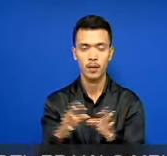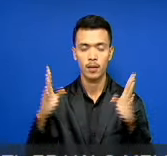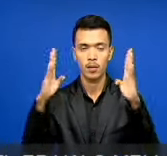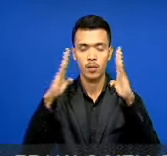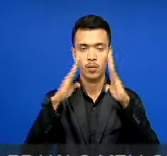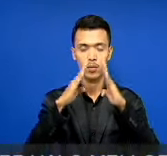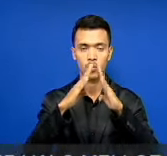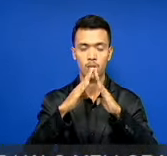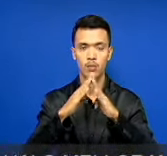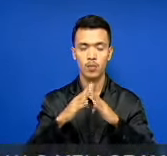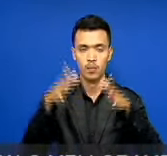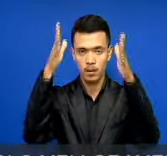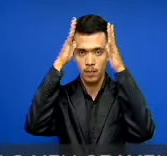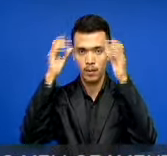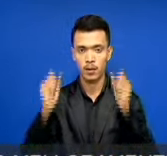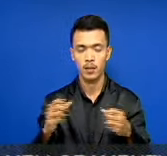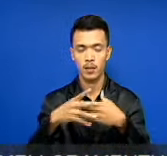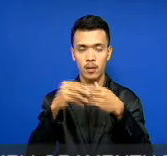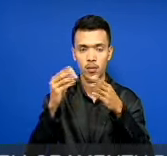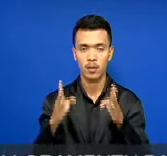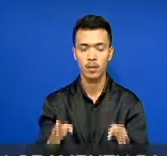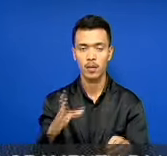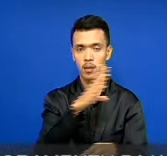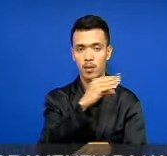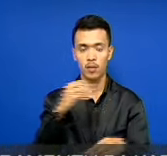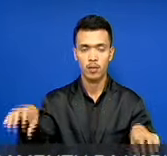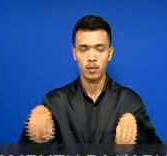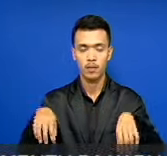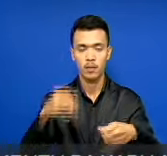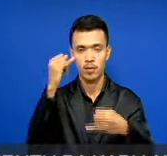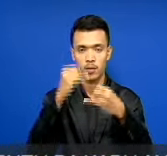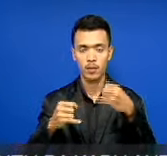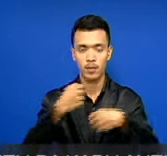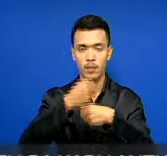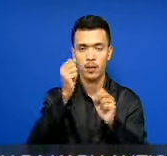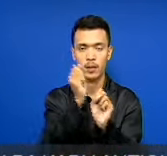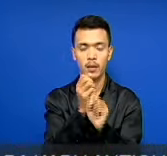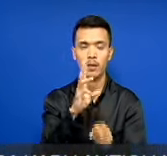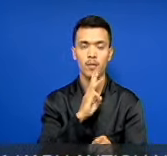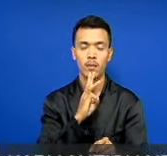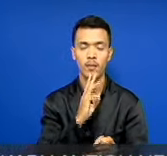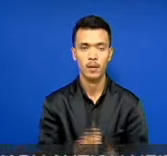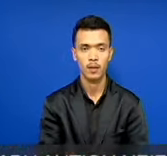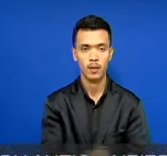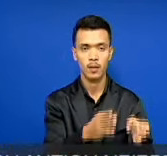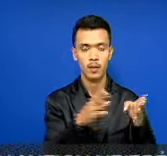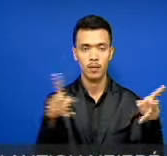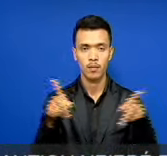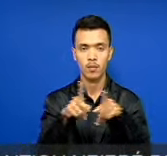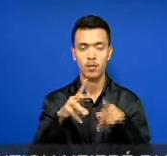residensia presidente turidade i hotam projeto ikus liu maka halo baleta ia ia posto Metinaro